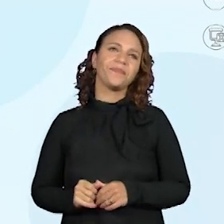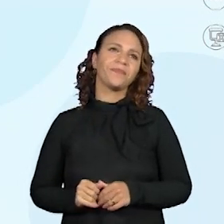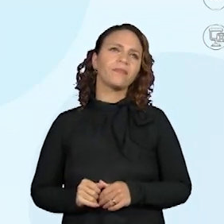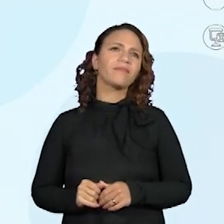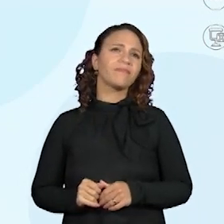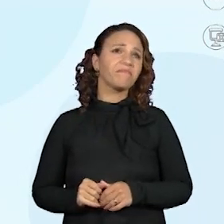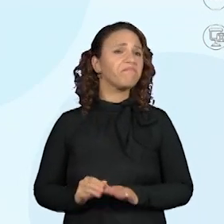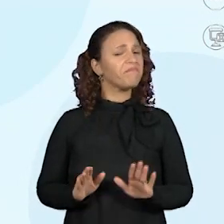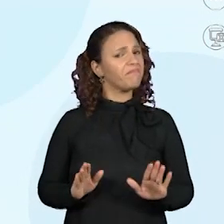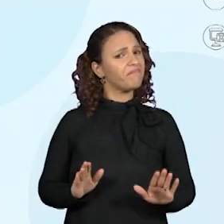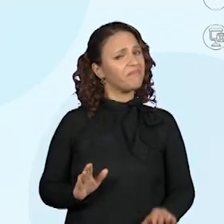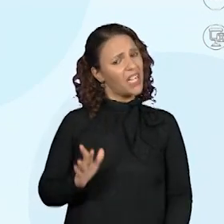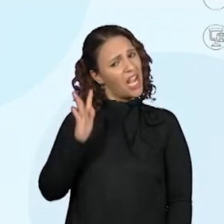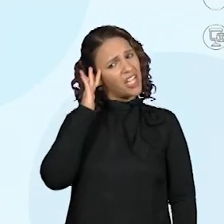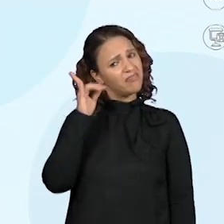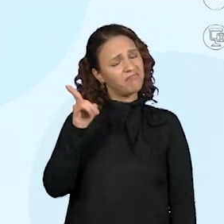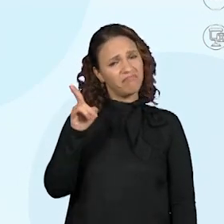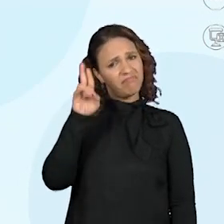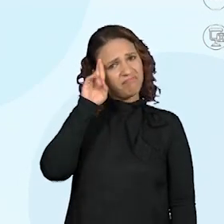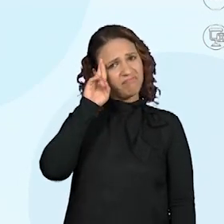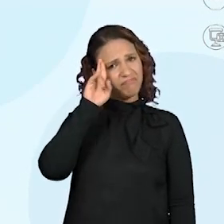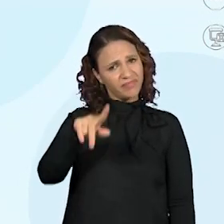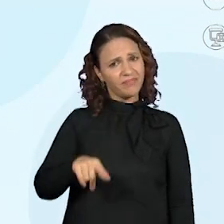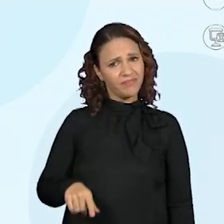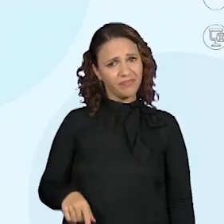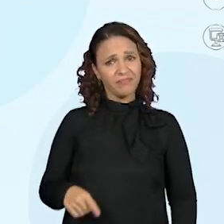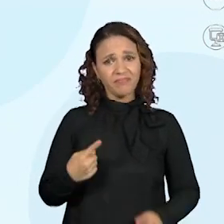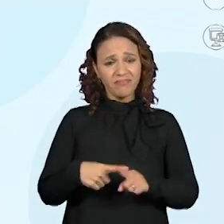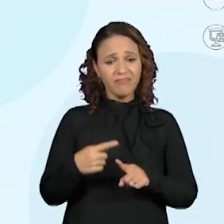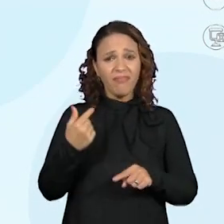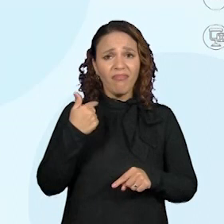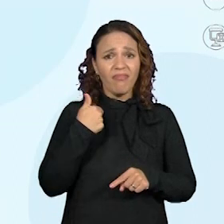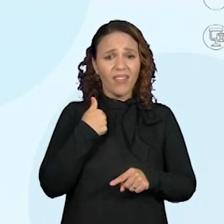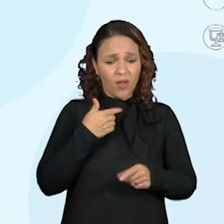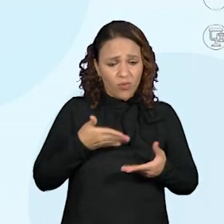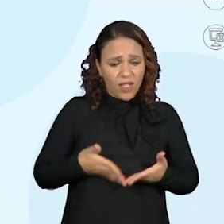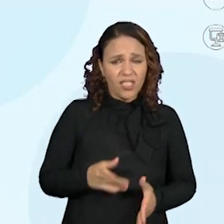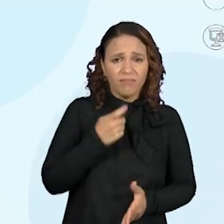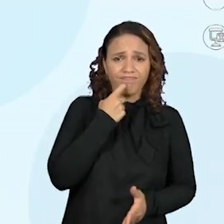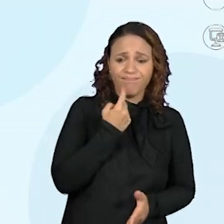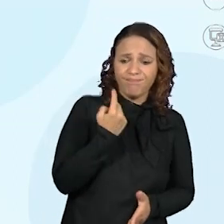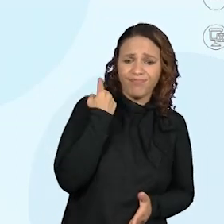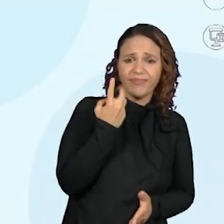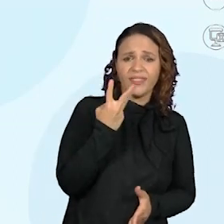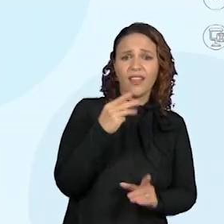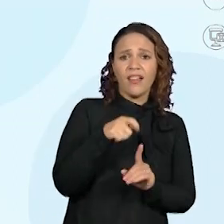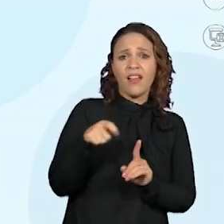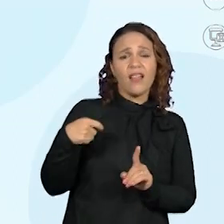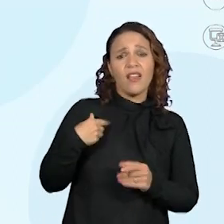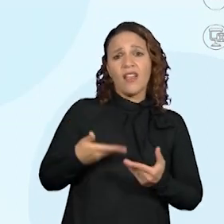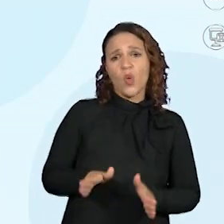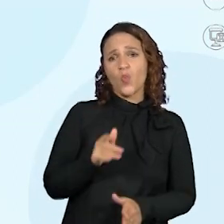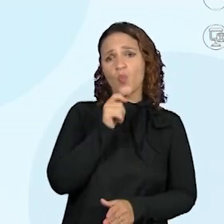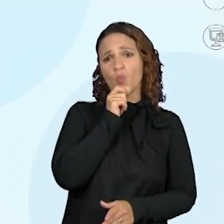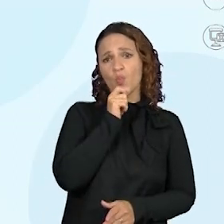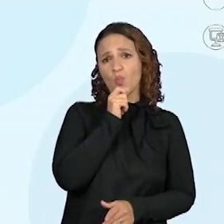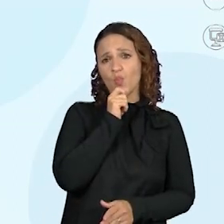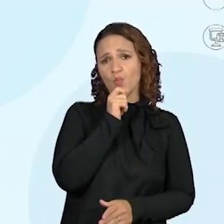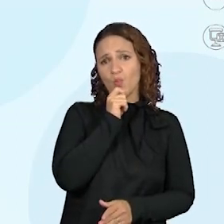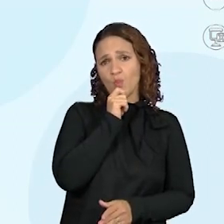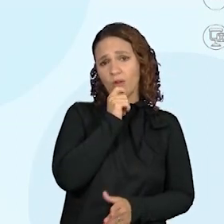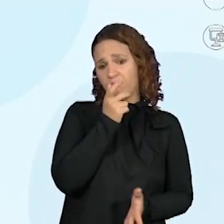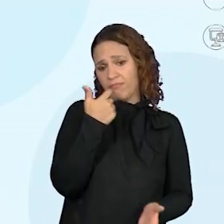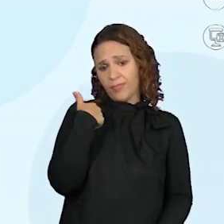Creio que há um engano, porque eu nasci há apenas 3 meses. Então não havia nascido, e por isso não